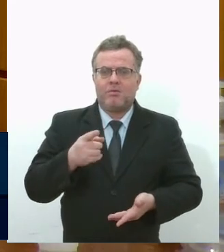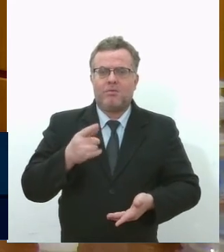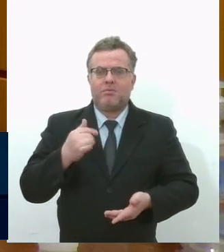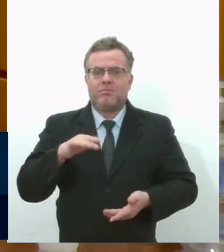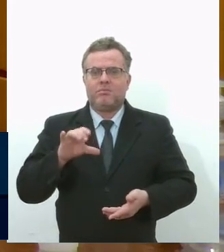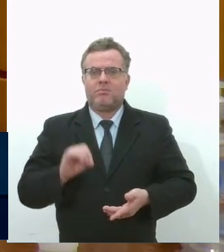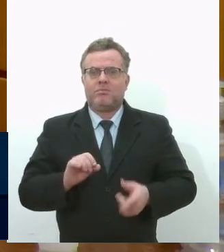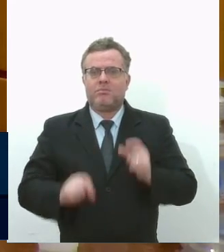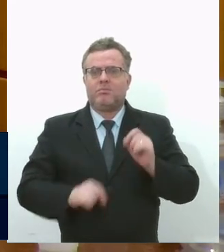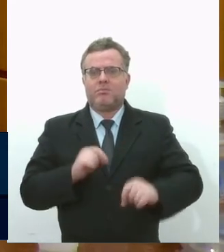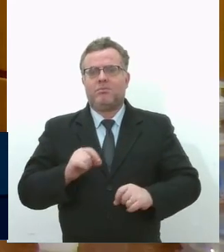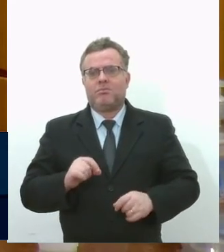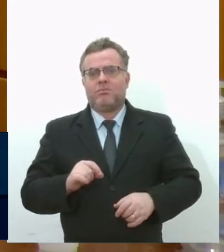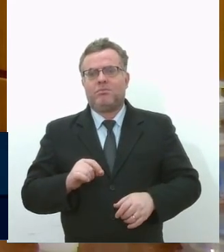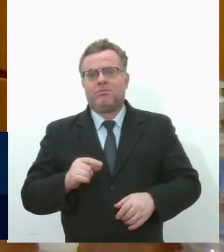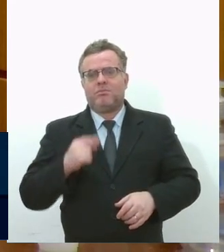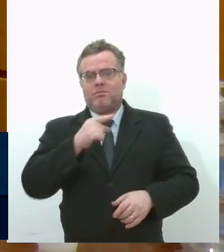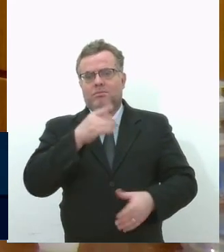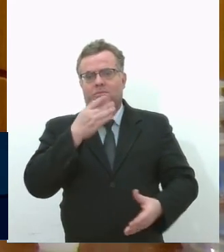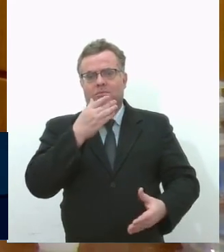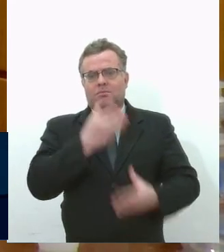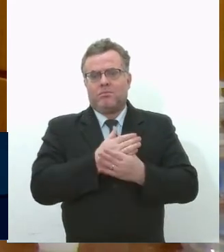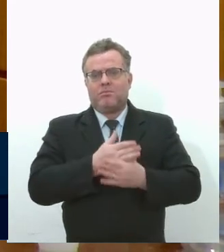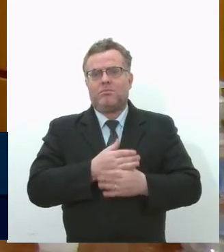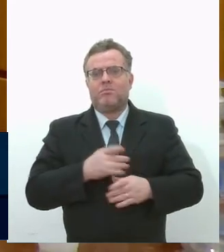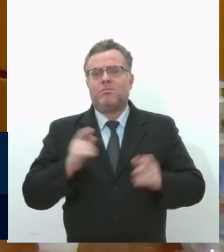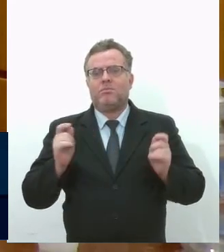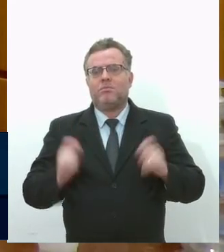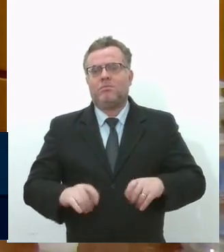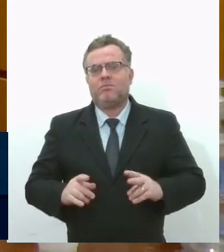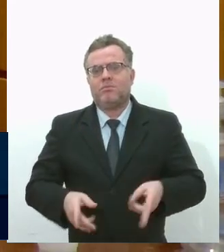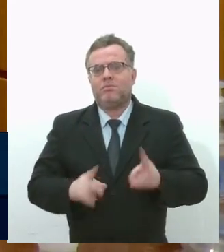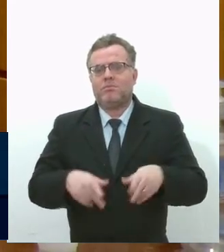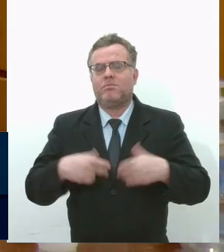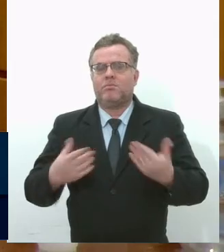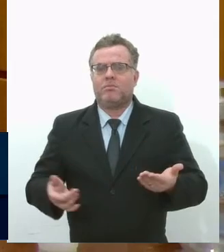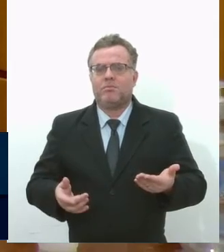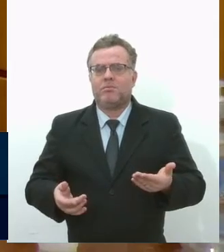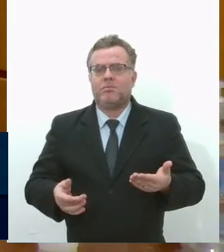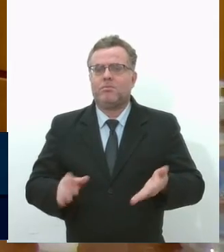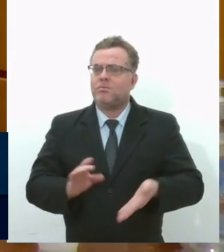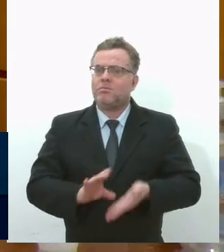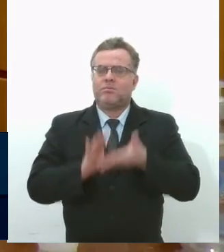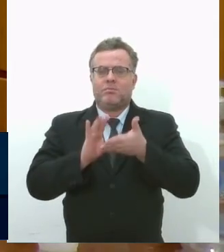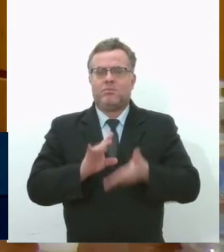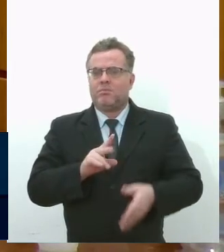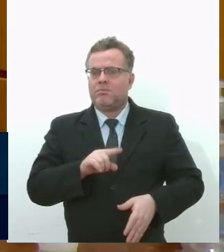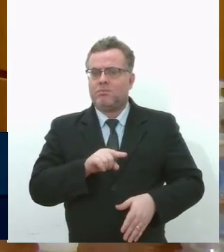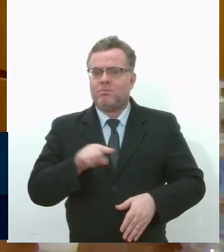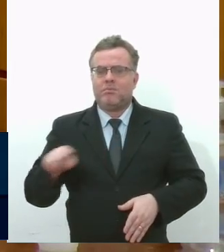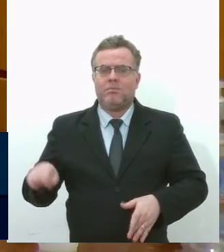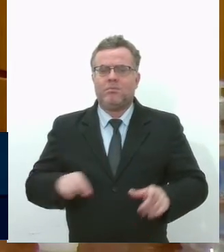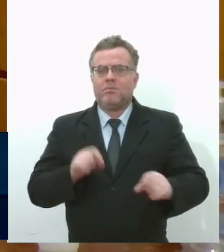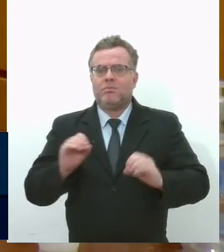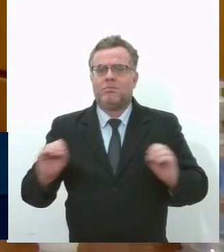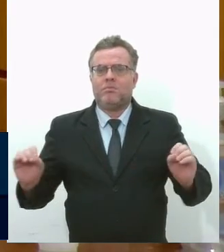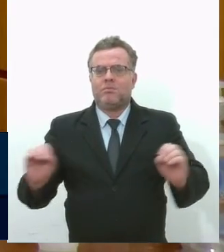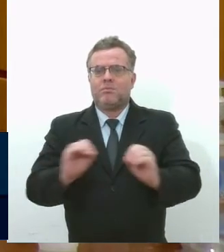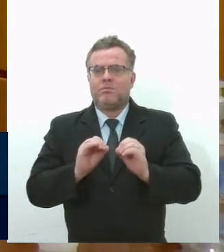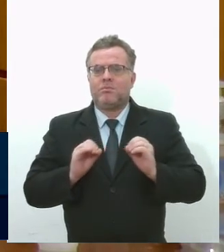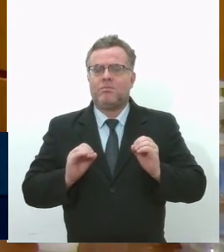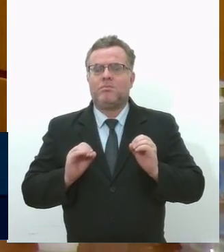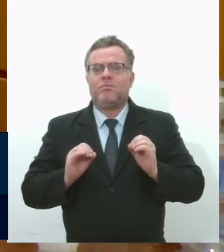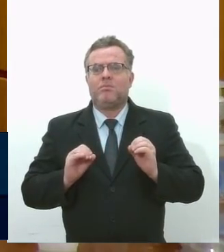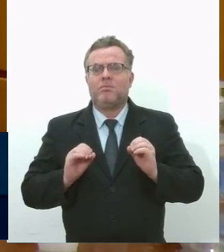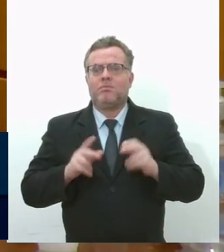cliente tem que ir para a justiça comum, porque no conselho de contribuinte, zero de chance. E é isso